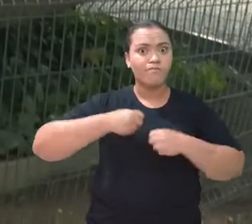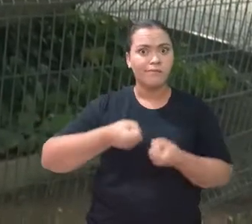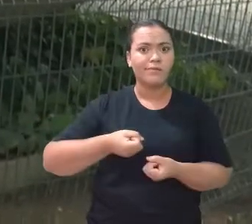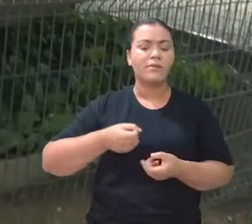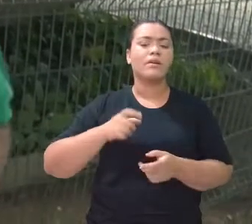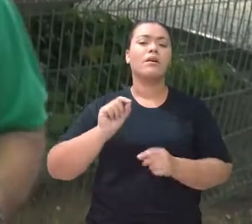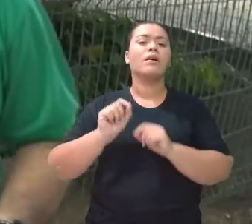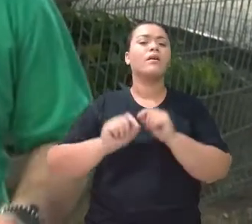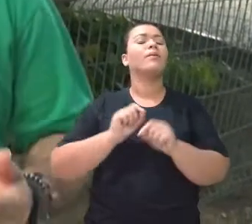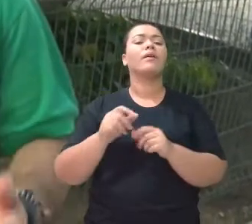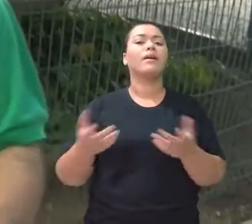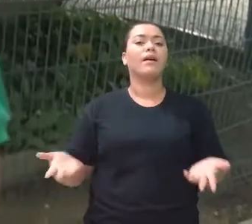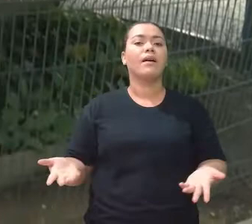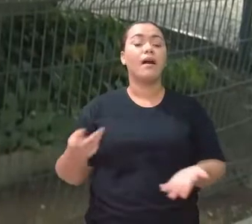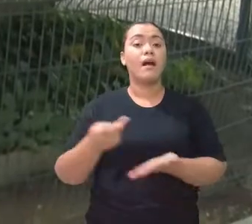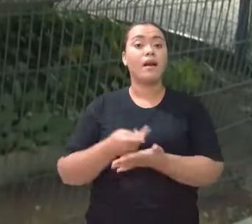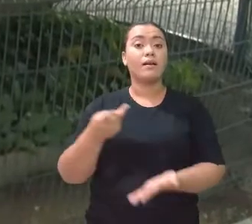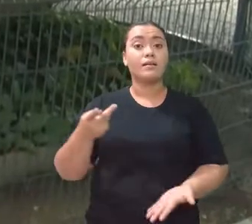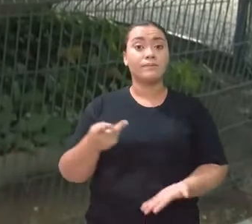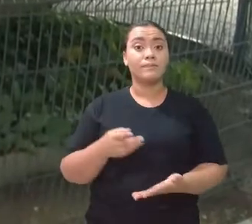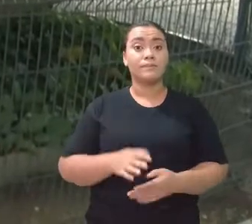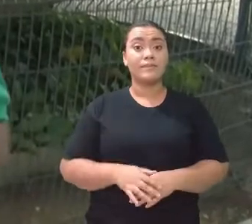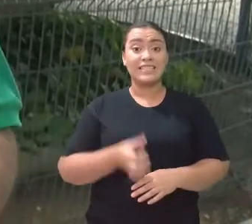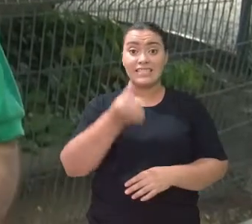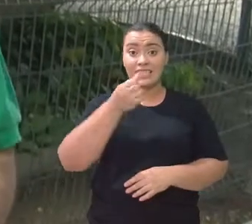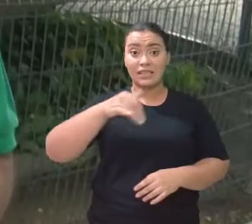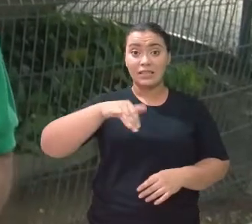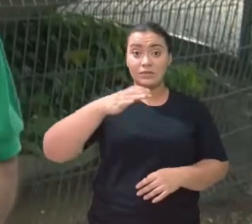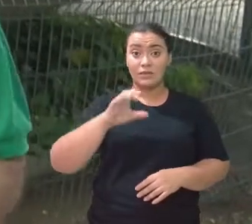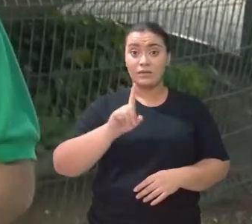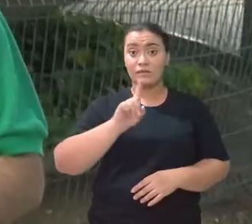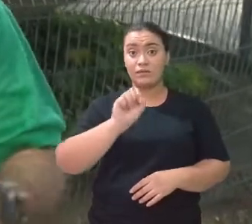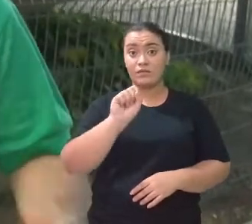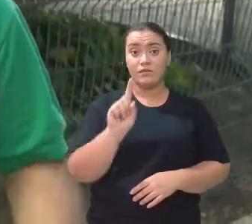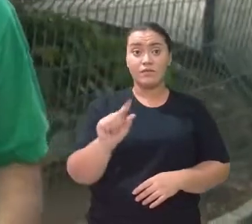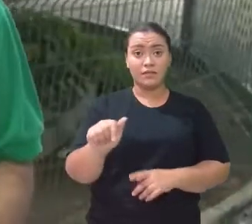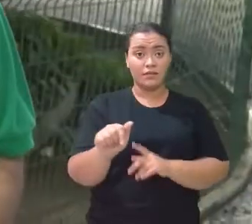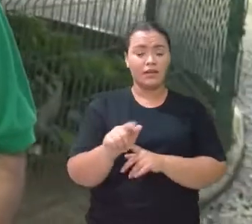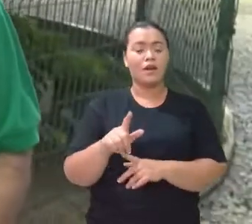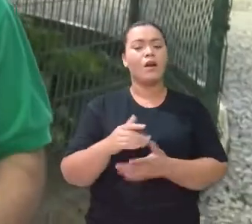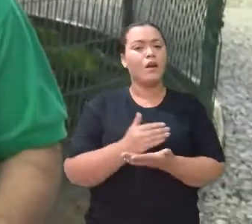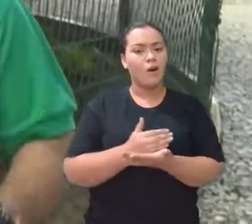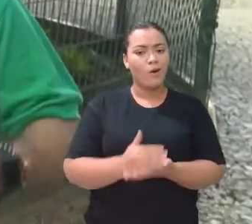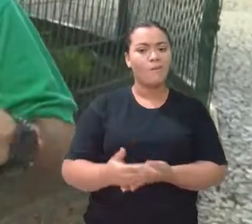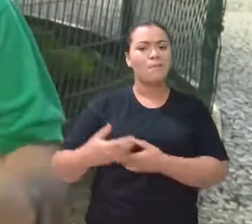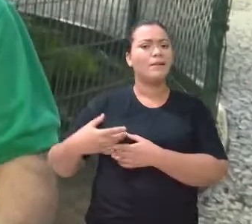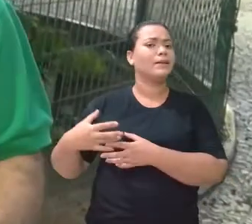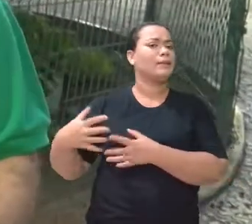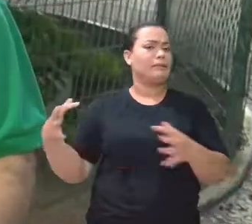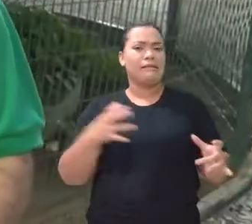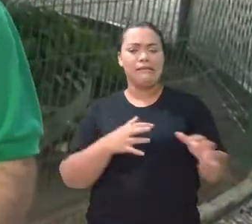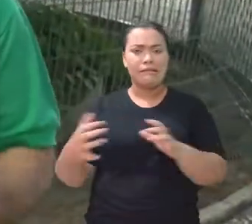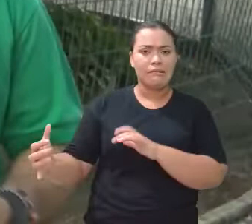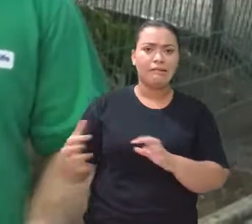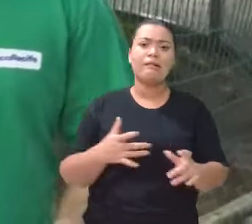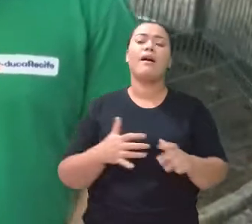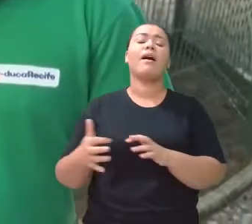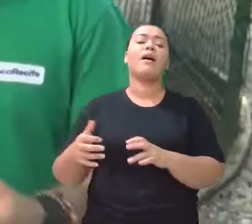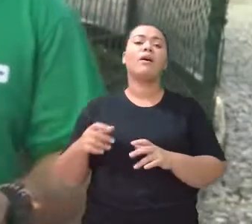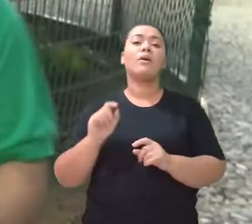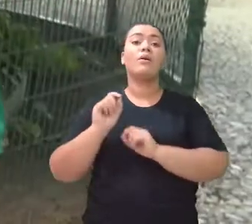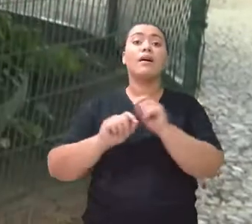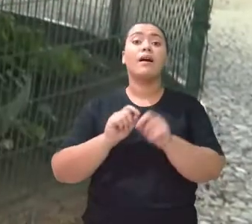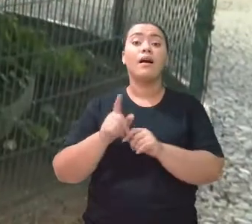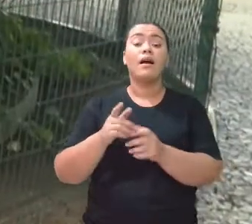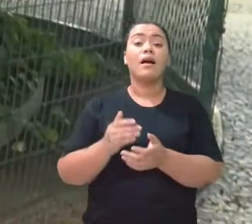o que vai acontecer é que em 6 de março de 1817 começa o conflito, que vai contar não somente com